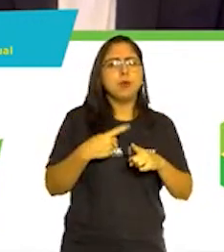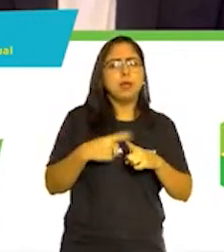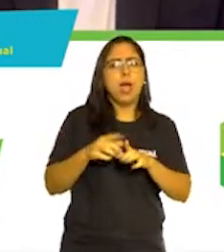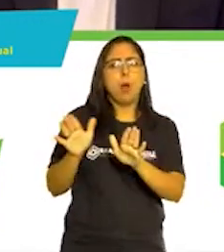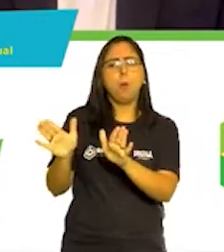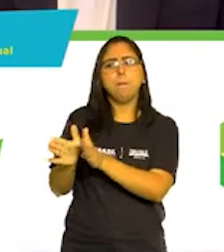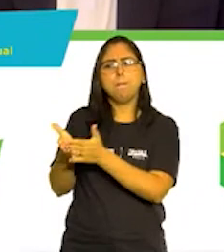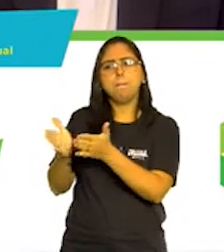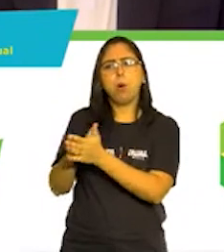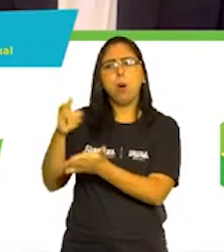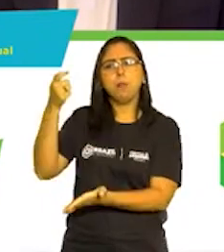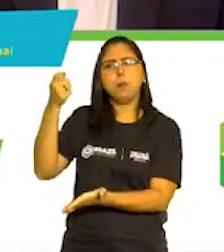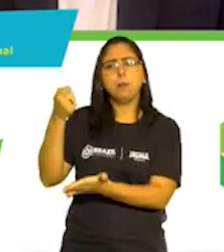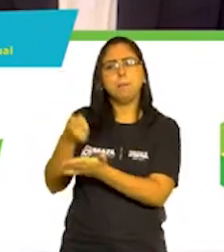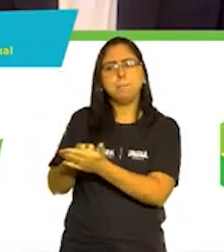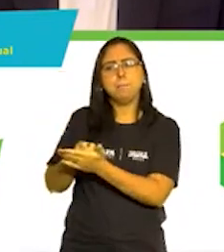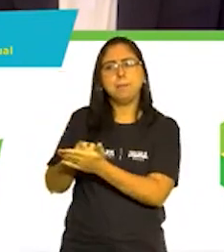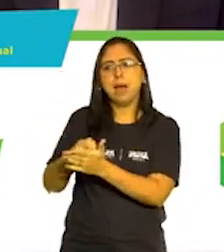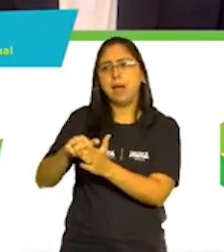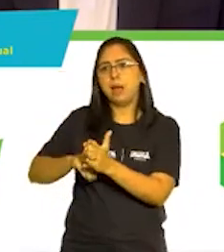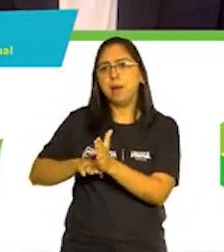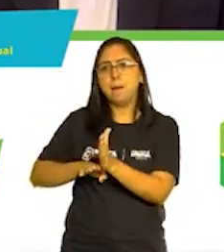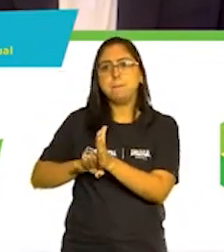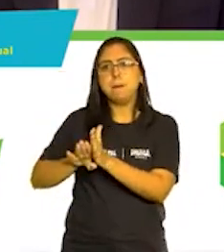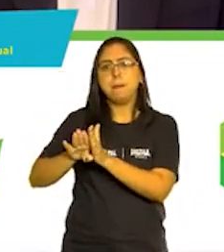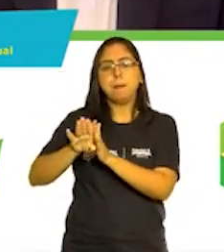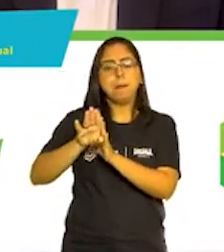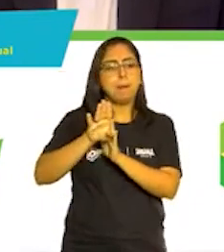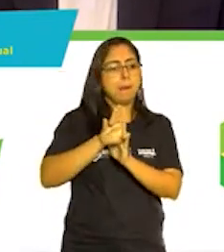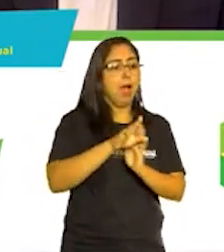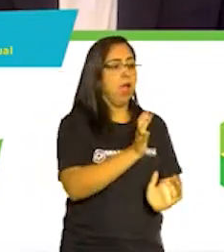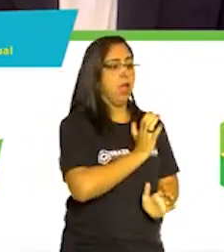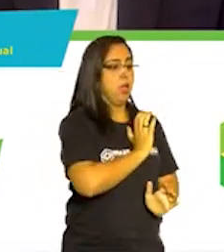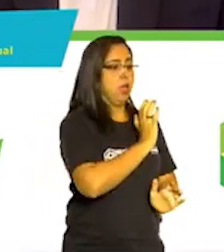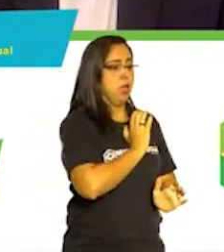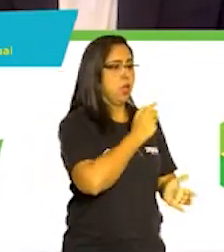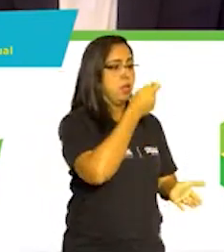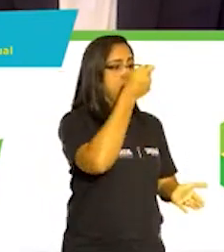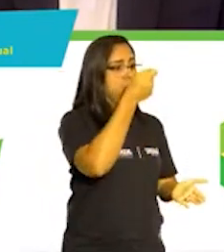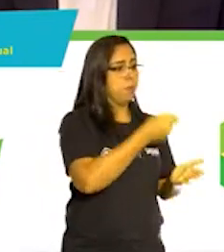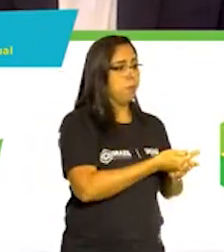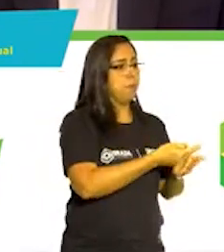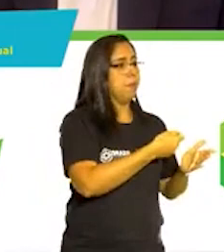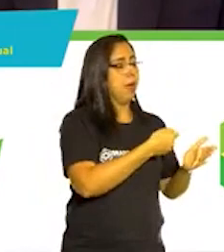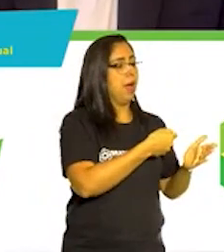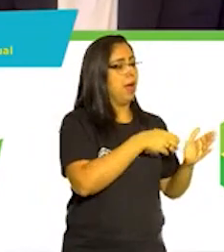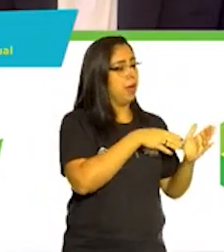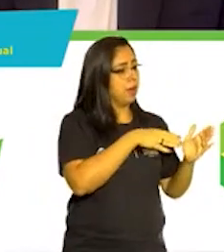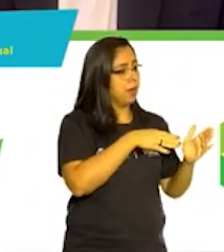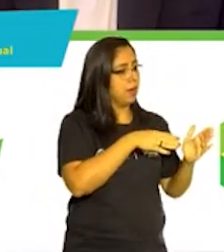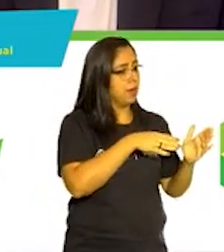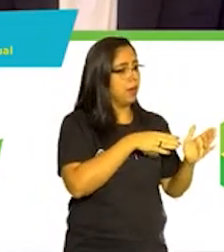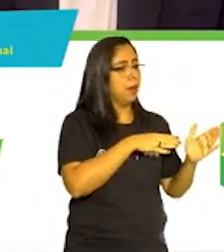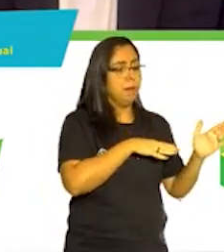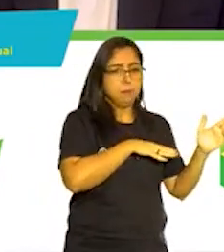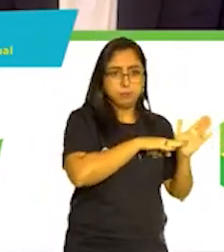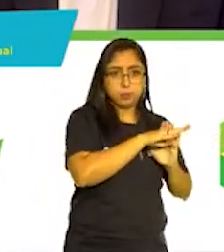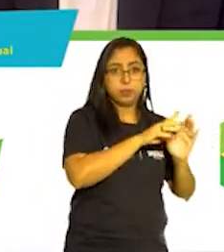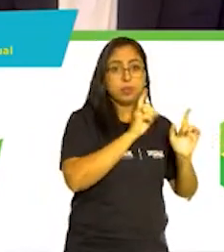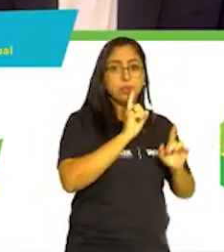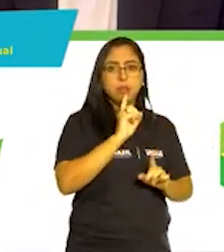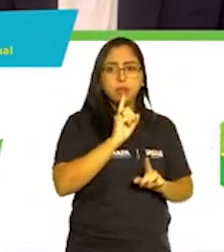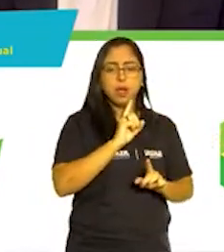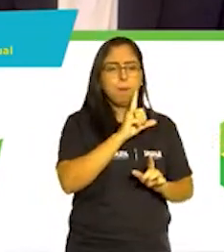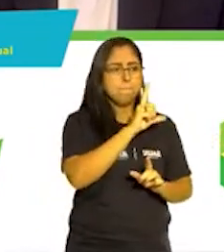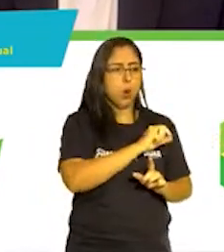muito, é que pessoas com a mesma renda pagam quantidades completamente diferentes, dependendo de onde vem a renda dele. Isso é a falta